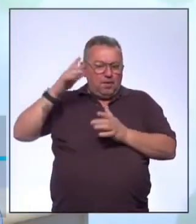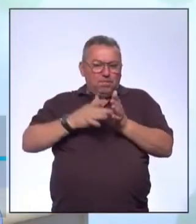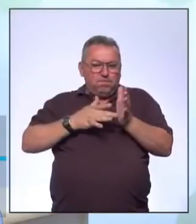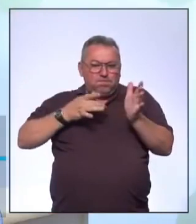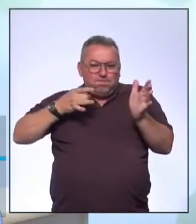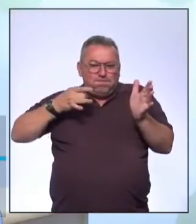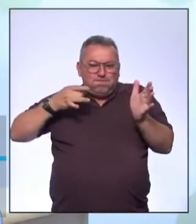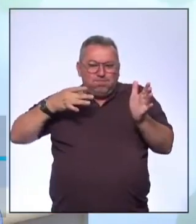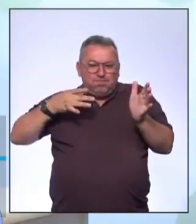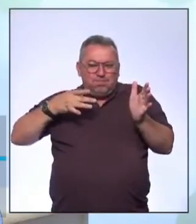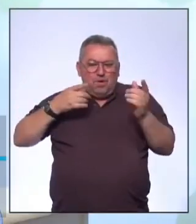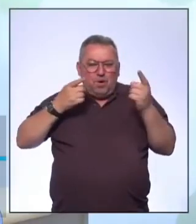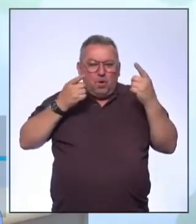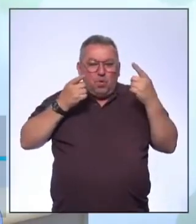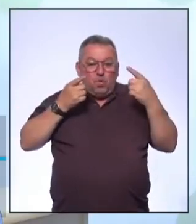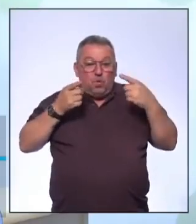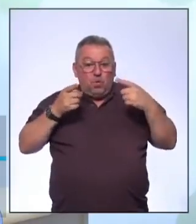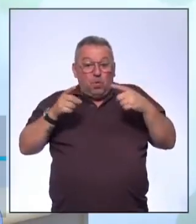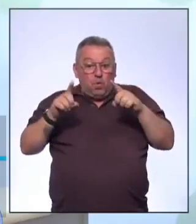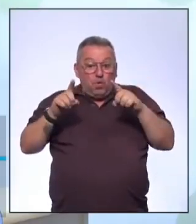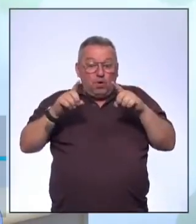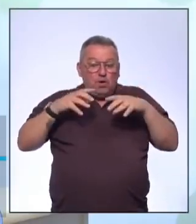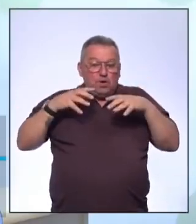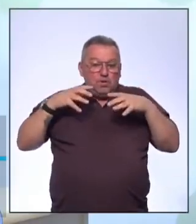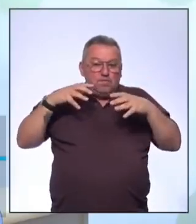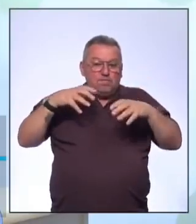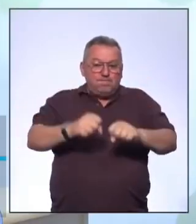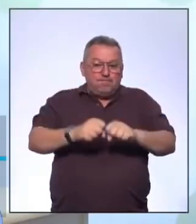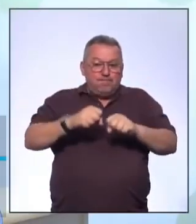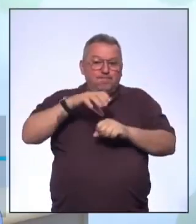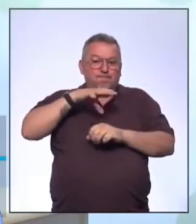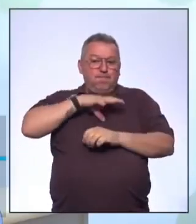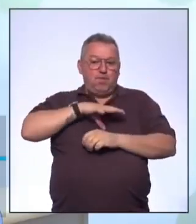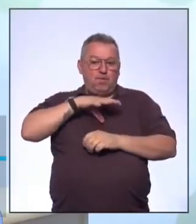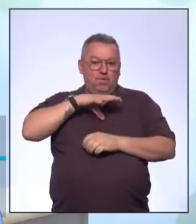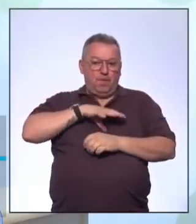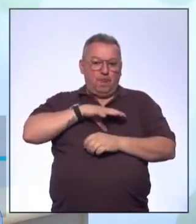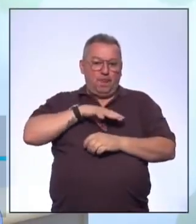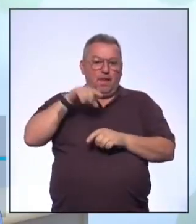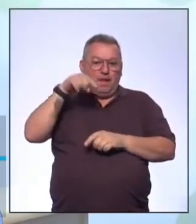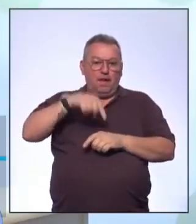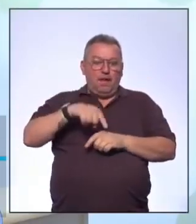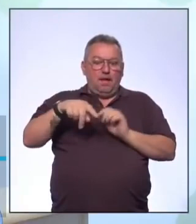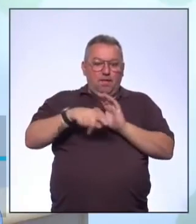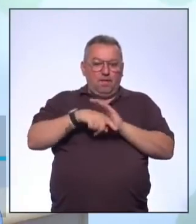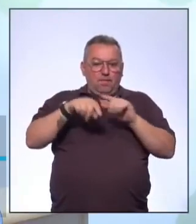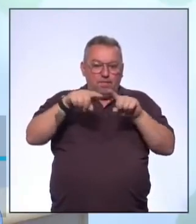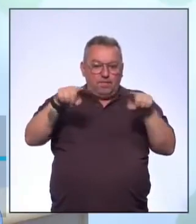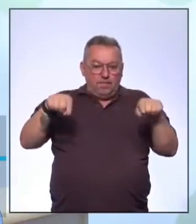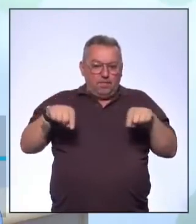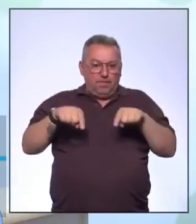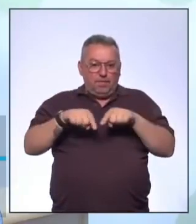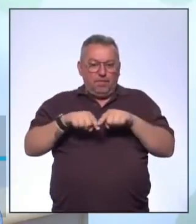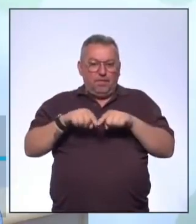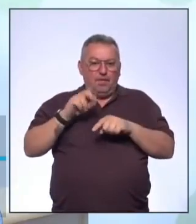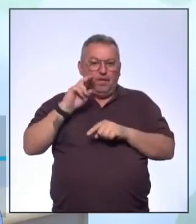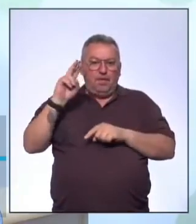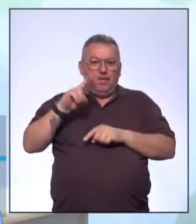nessa resistência contra a dominação portuguesa aqui no nosso território.